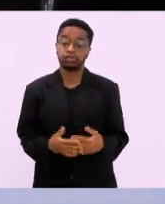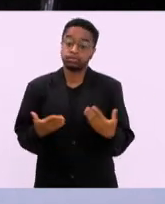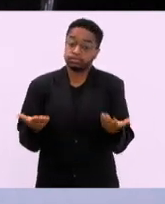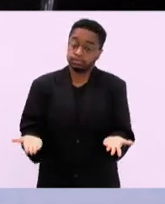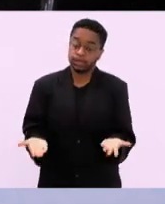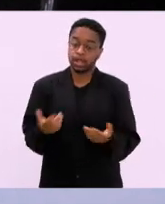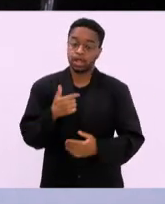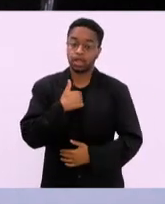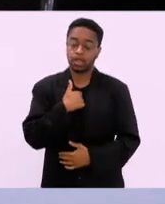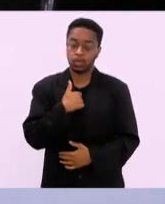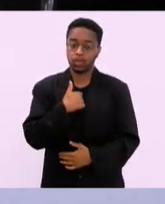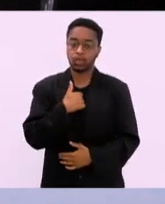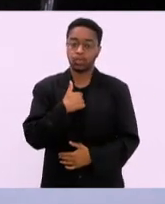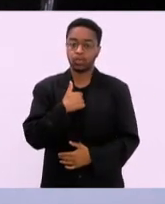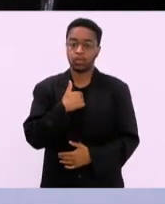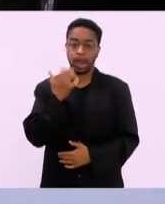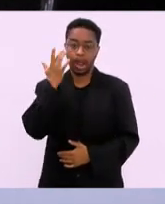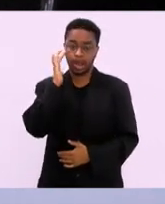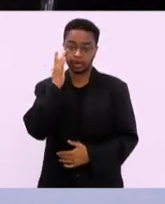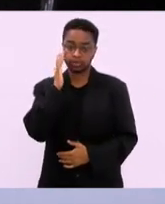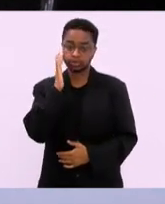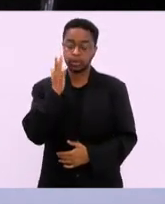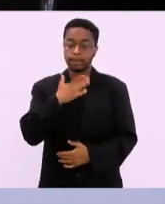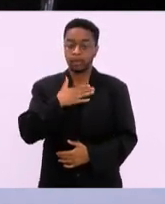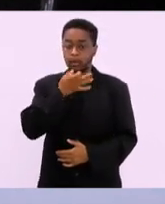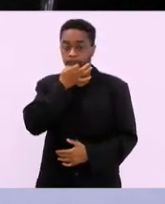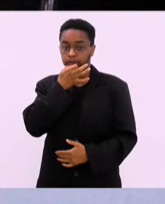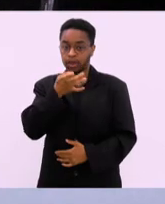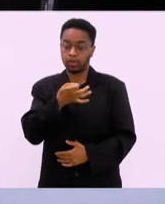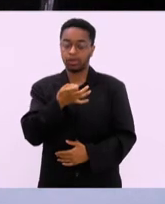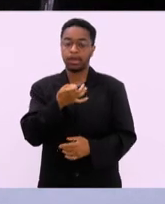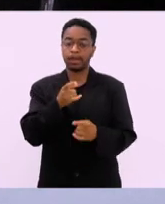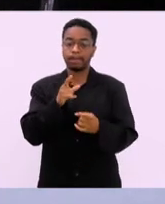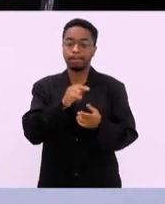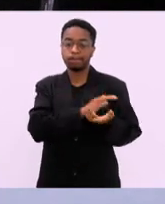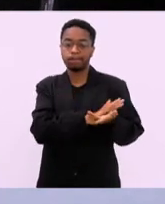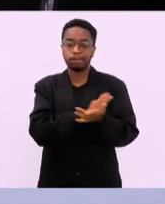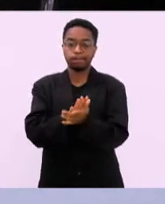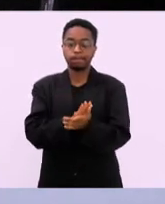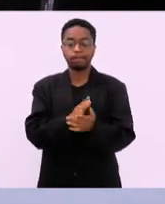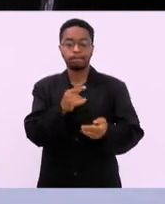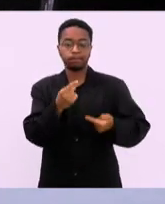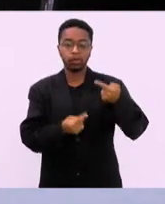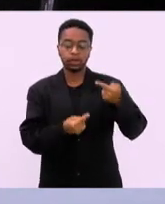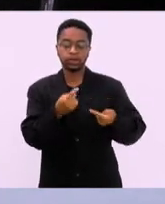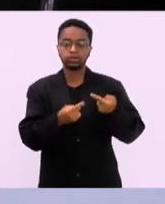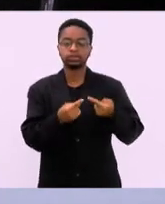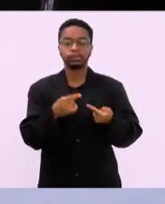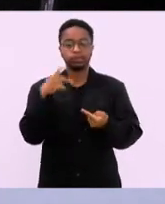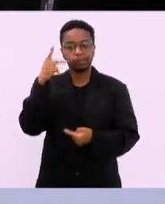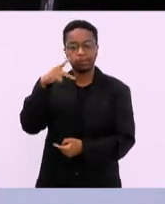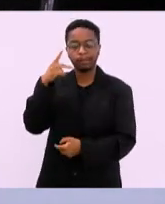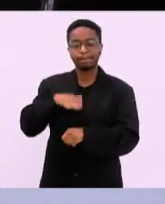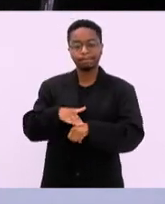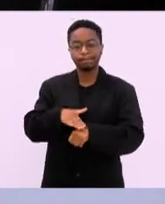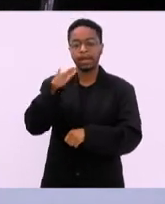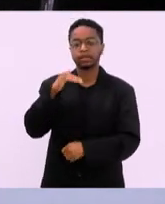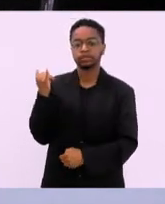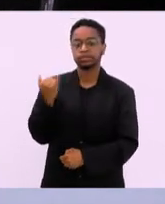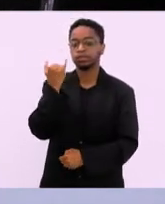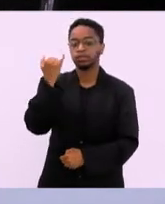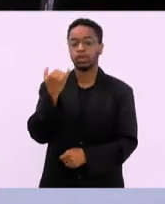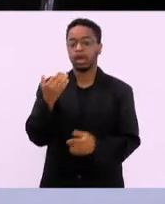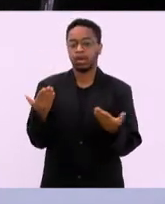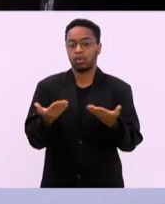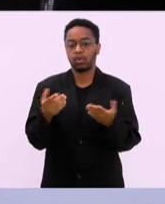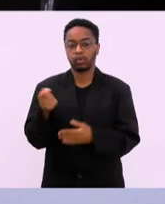a achar que a questão da intolerância política é mais relevante nesse momento do